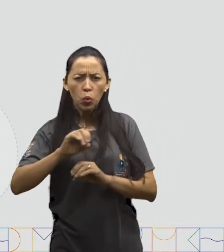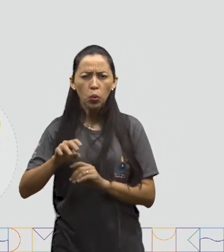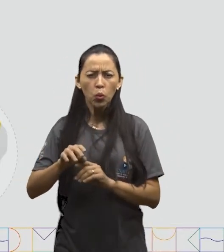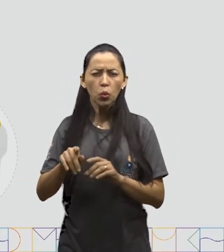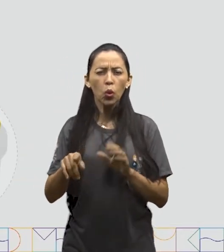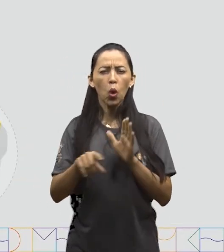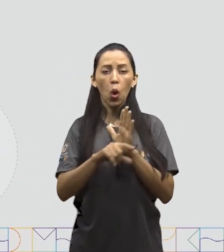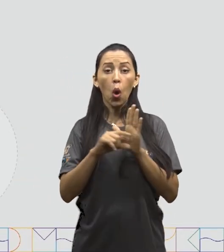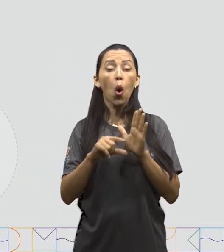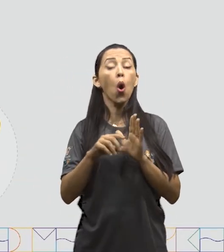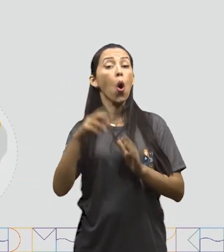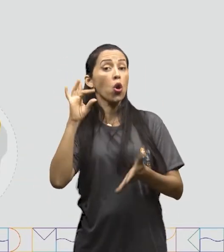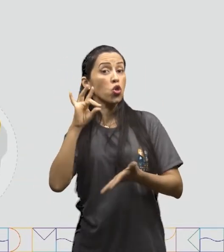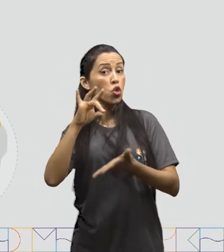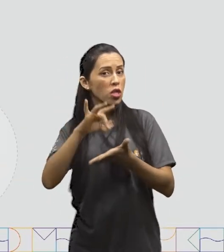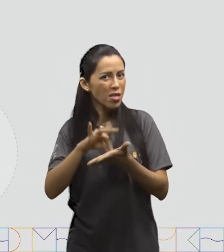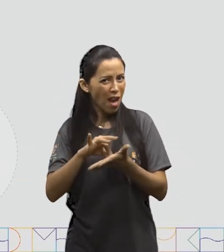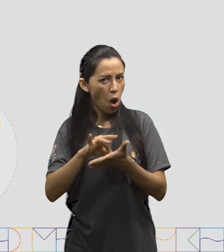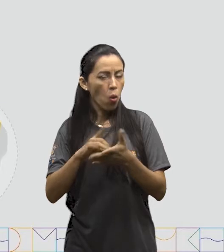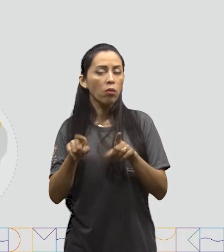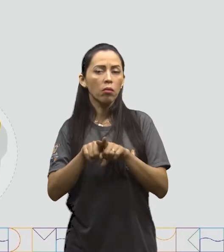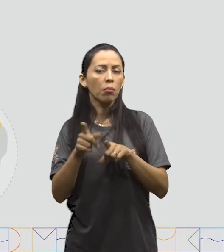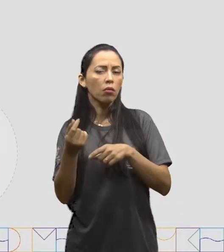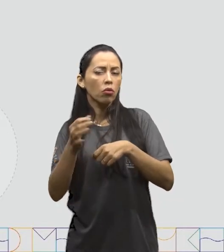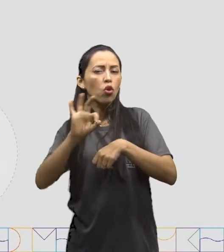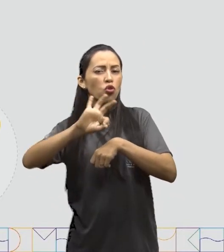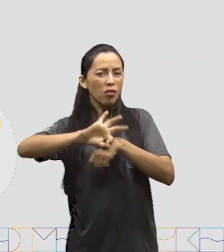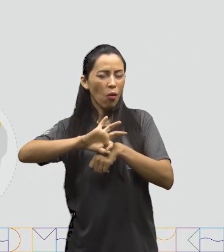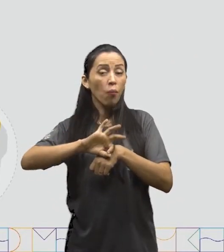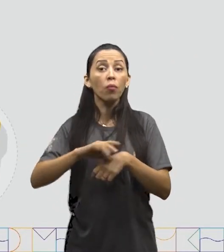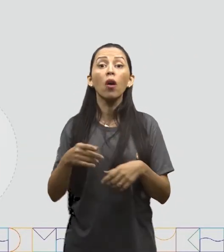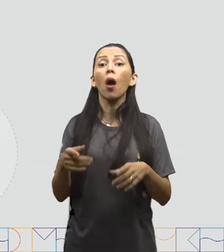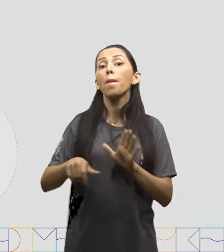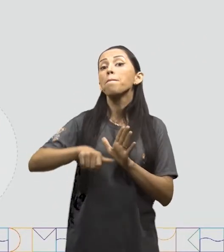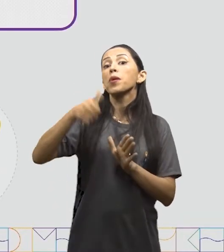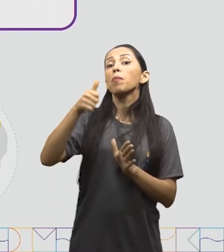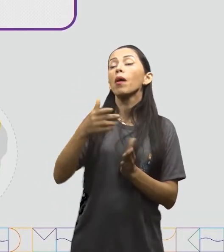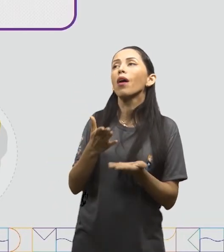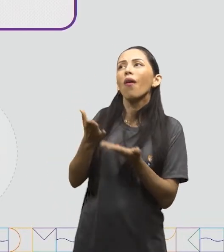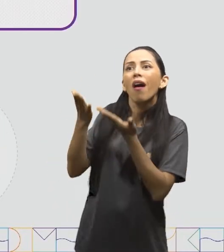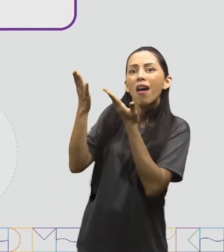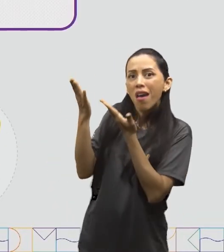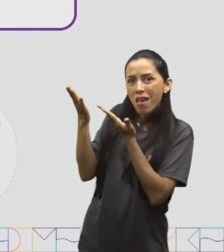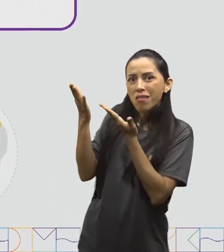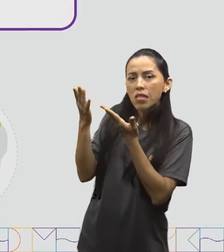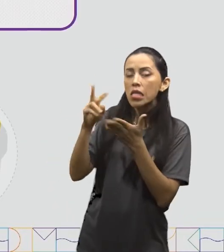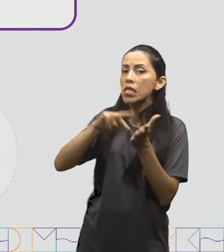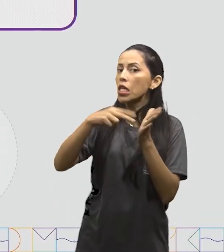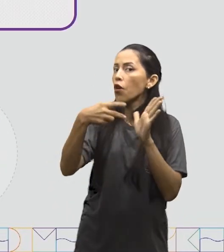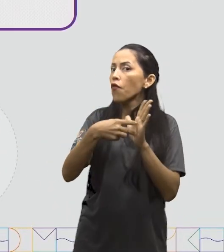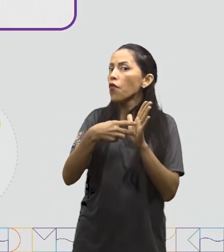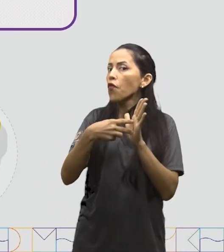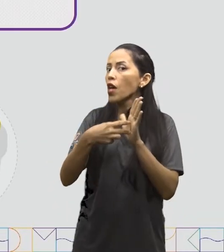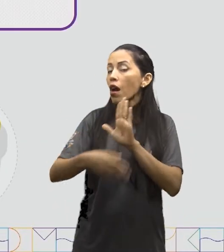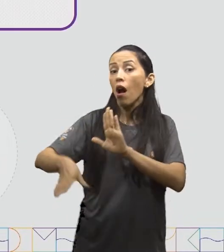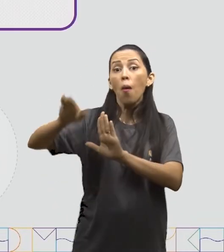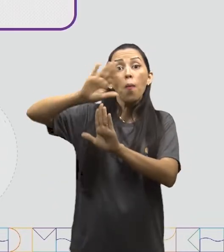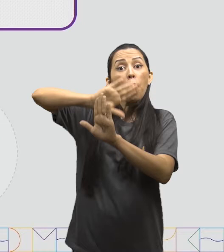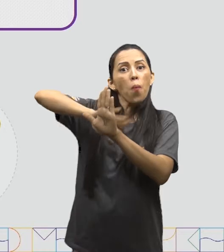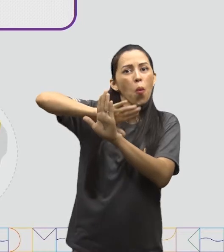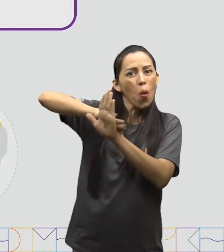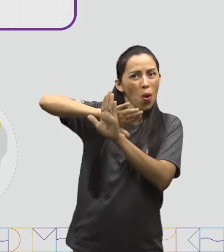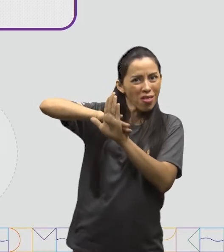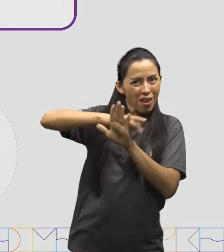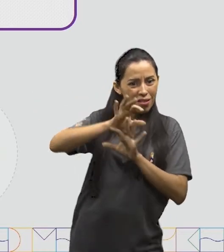e tostão. A palavra bastidores significa locais por detrás